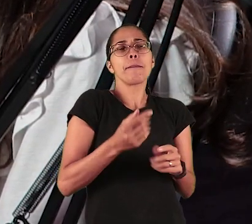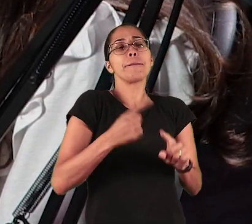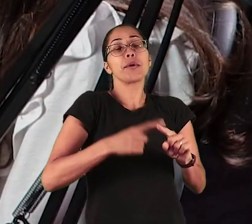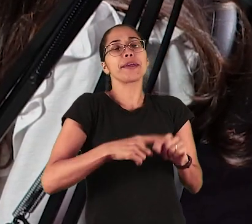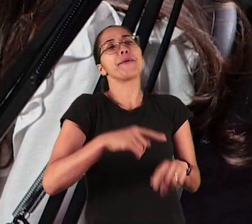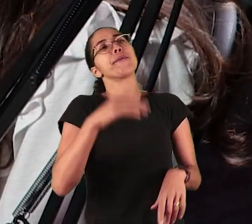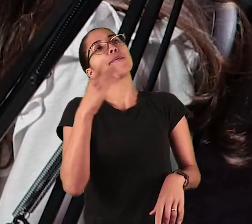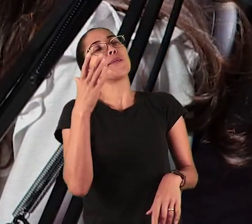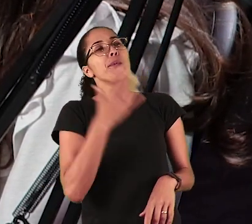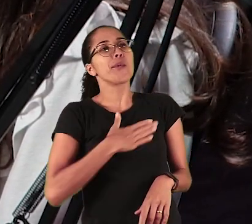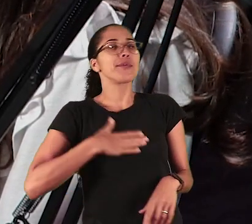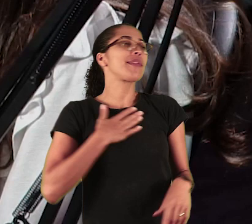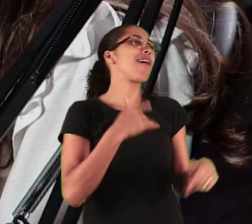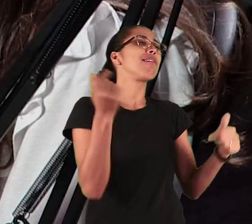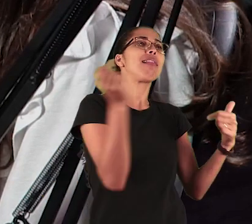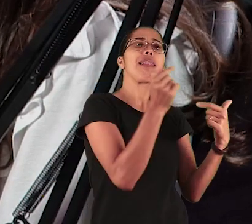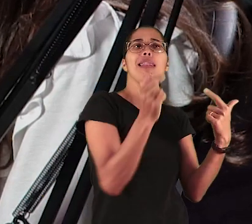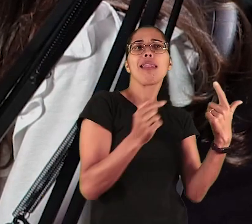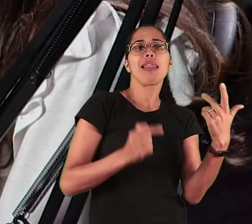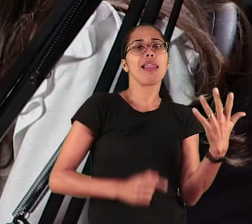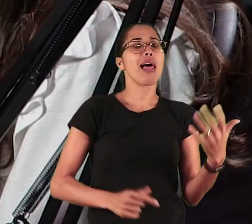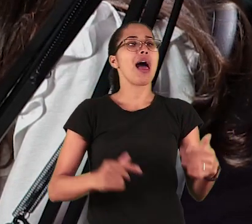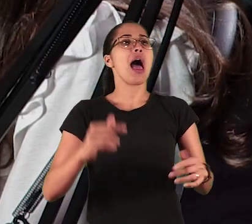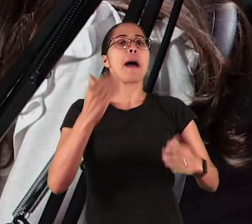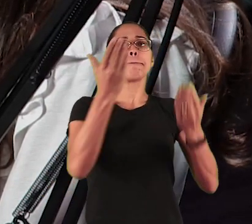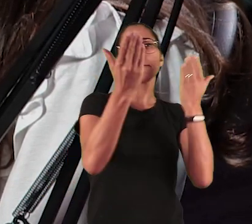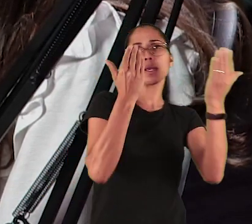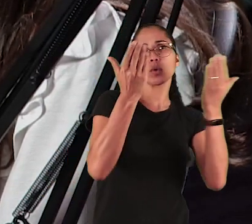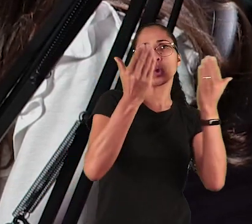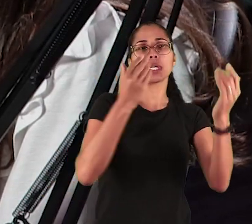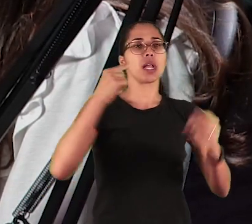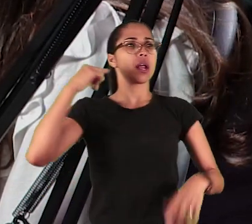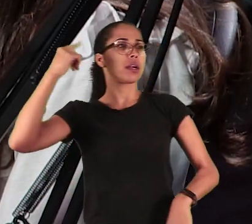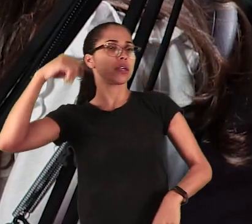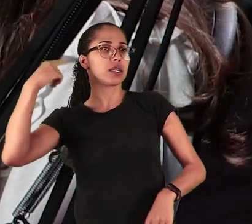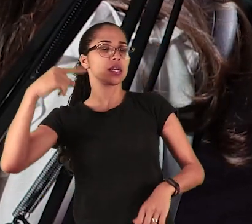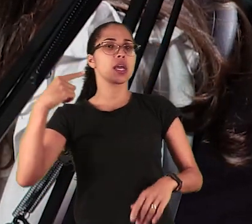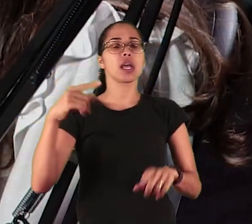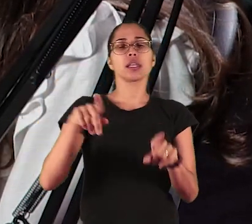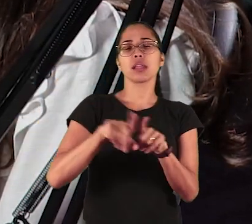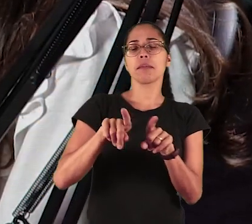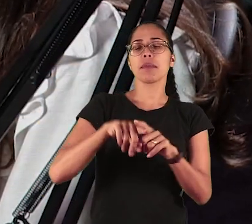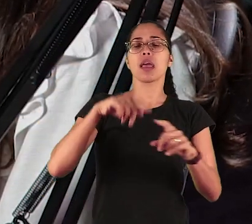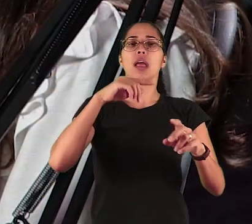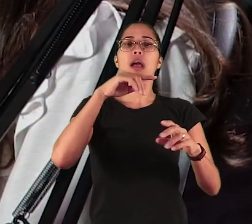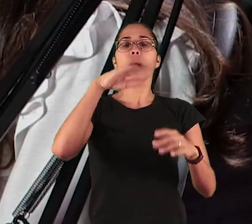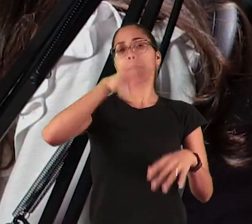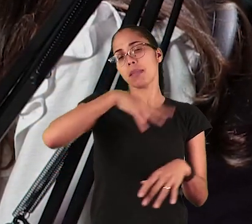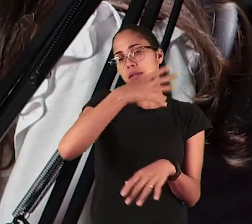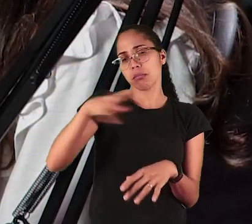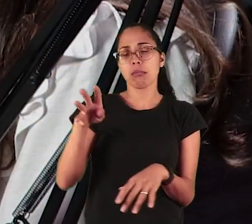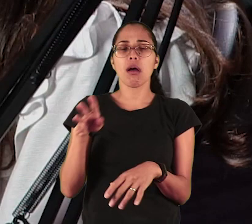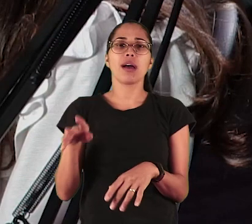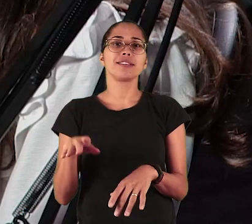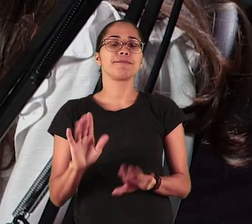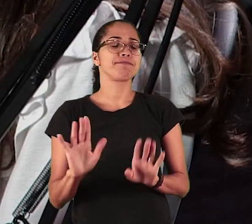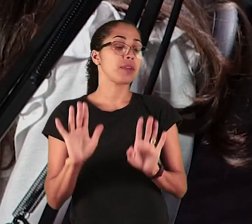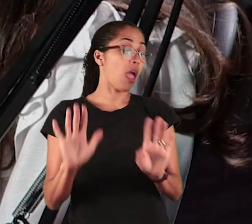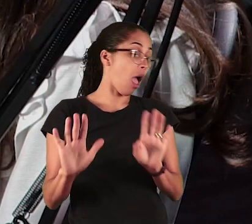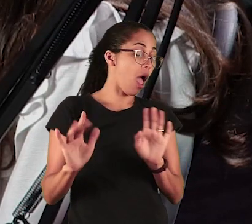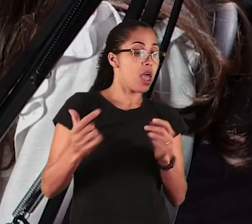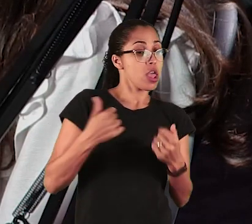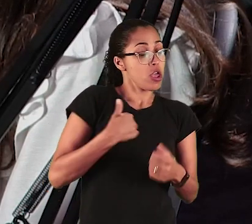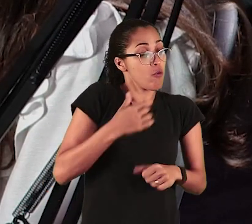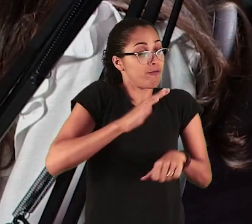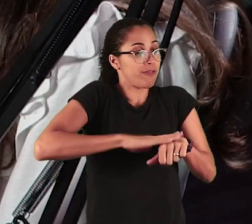muita coisa então eu gostava de Psicologia eu gostava de direito eu gostava de muito de matemática então eu falei assim eu